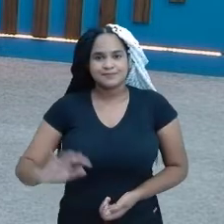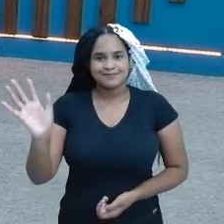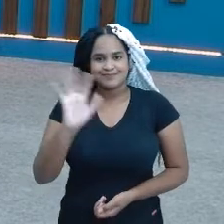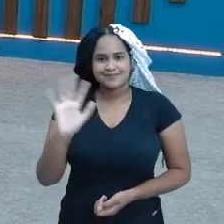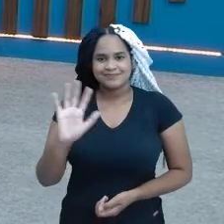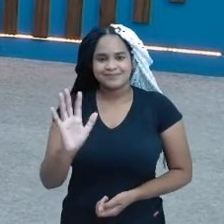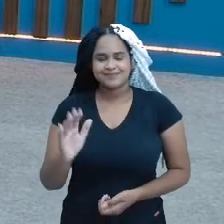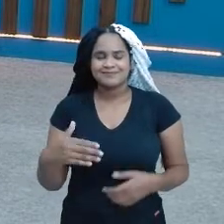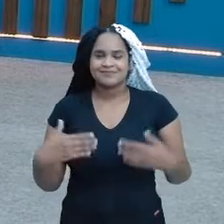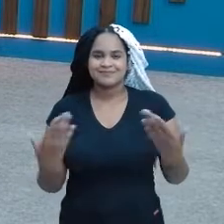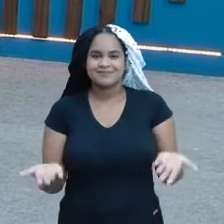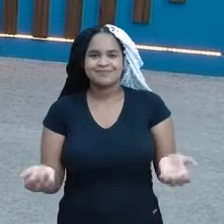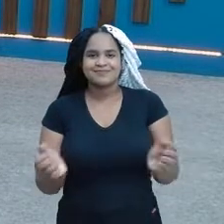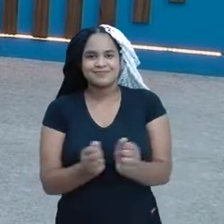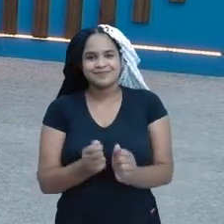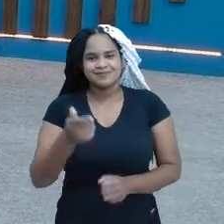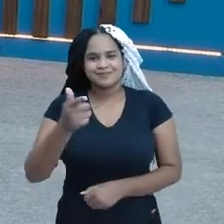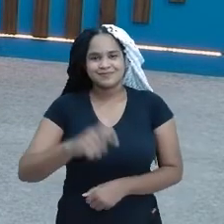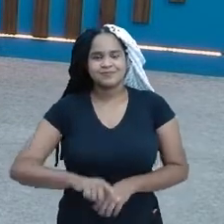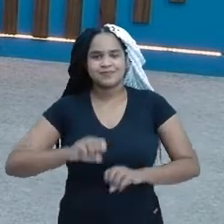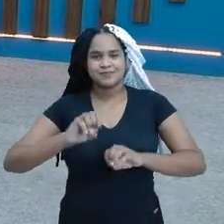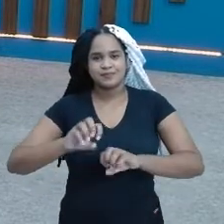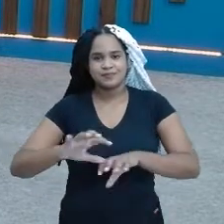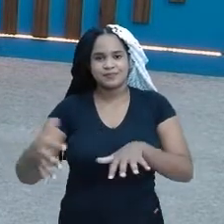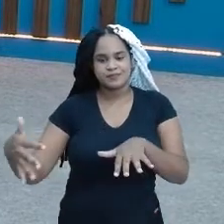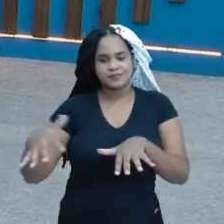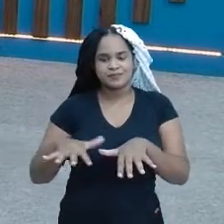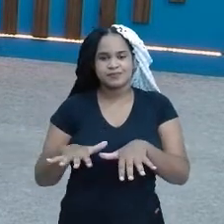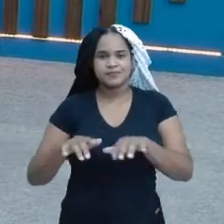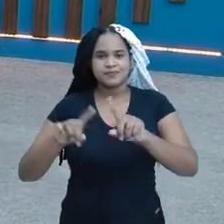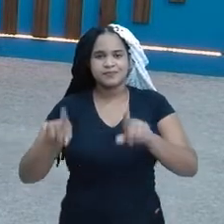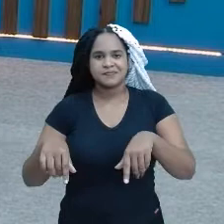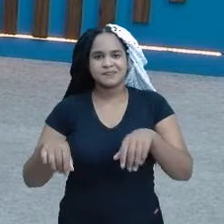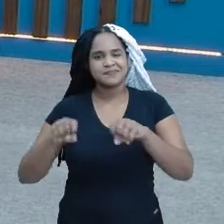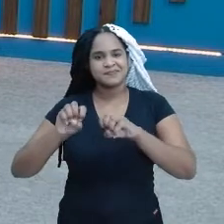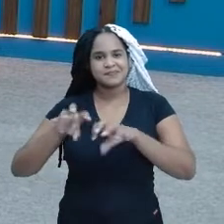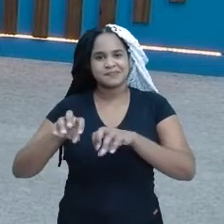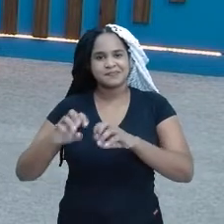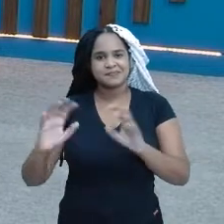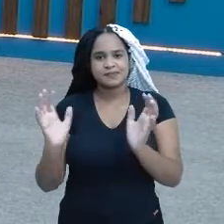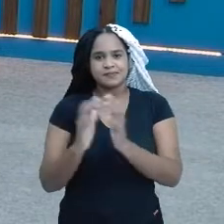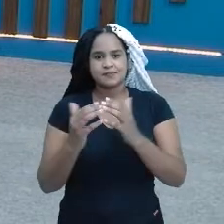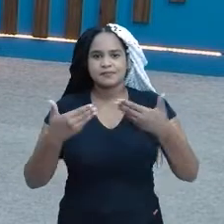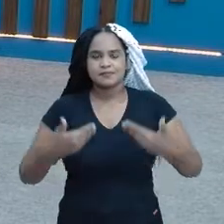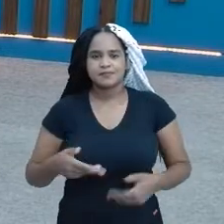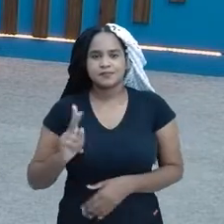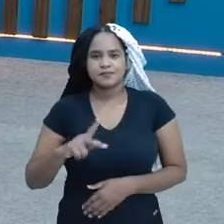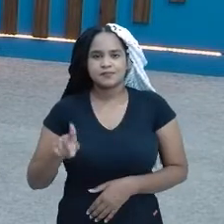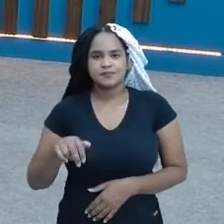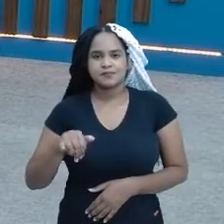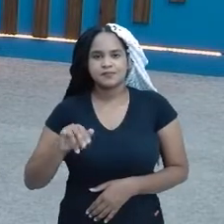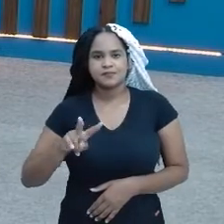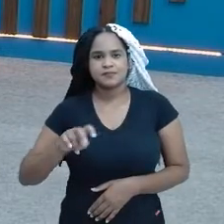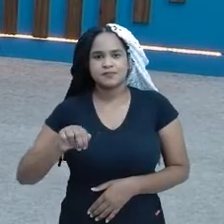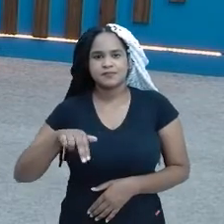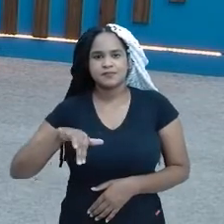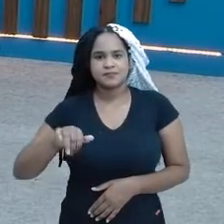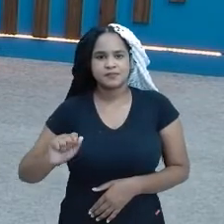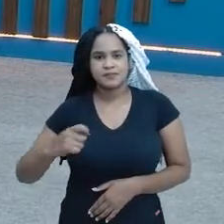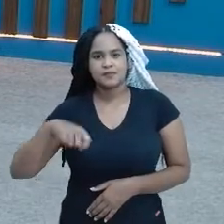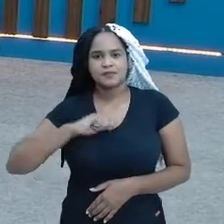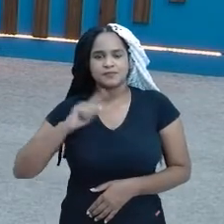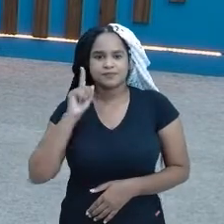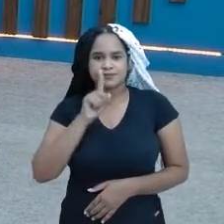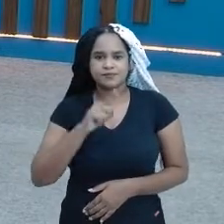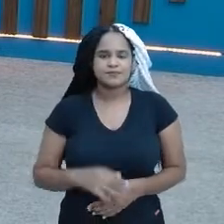Oi, estamos de volta aqui da Educação Inclusiva do Educa Recife. Eu sou a professora Ivânia França, este é o